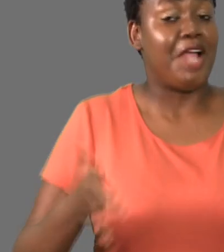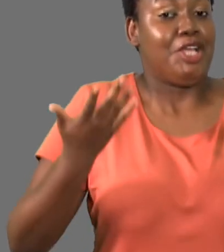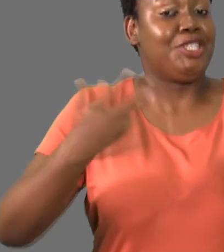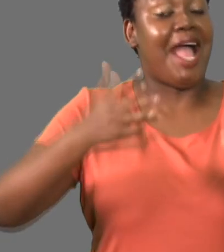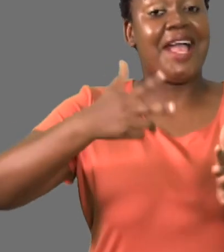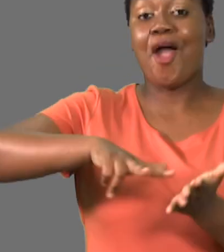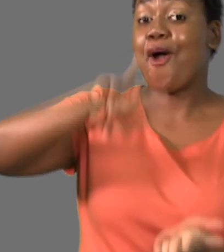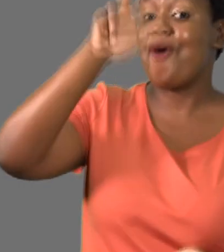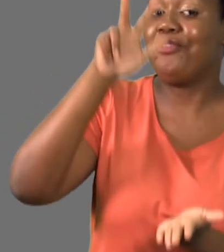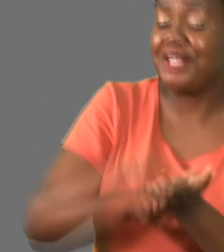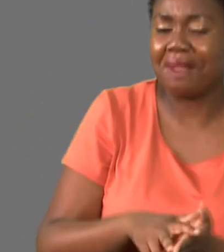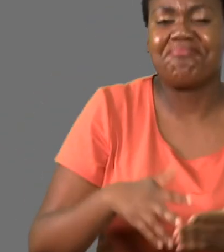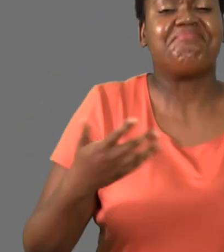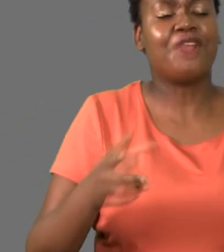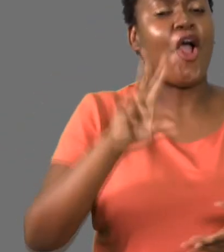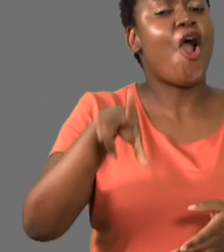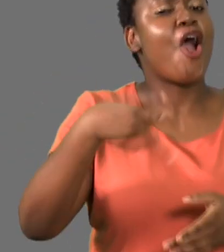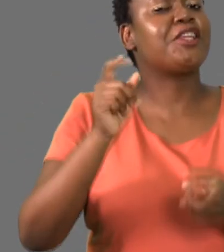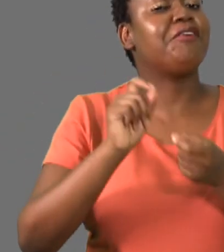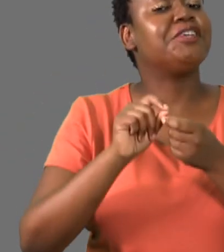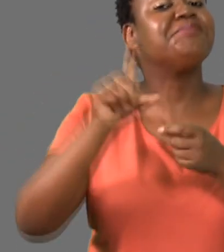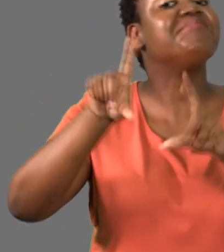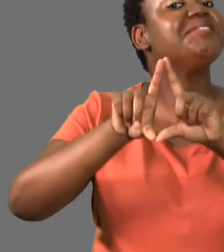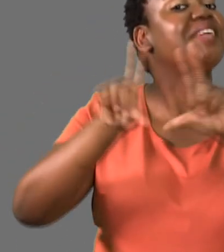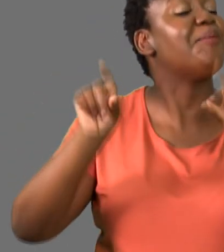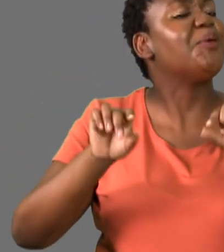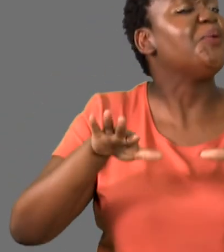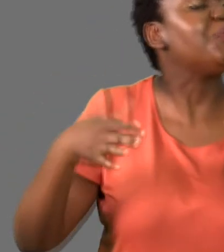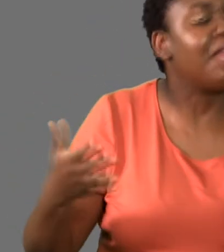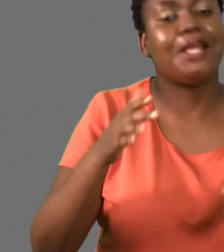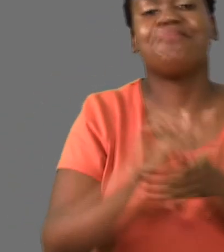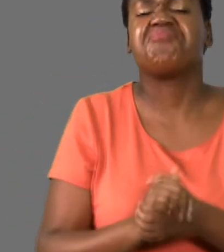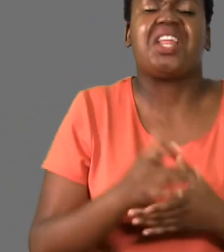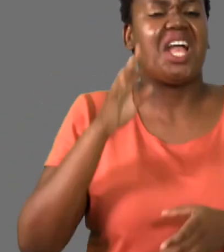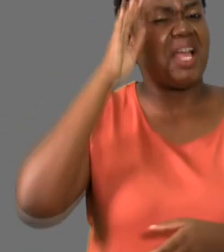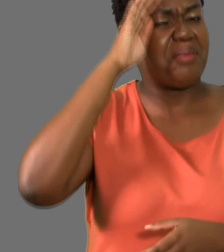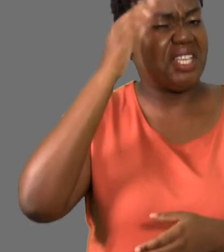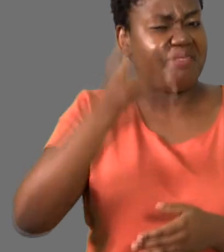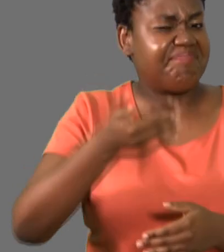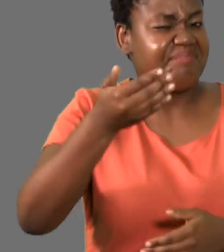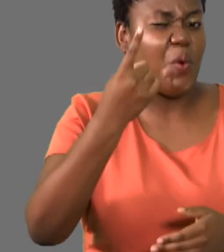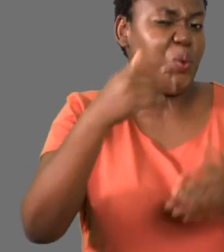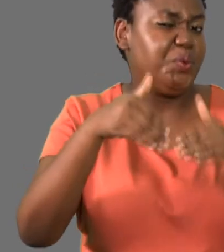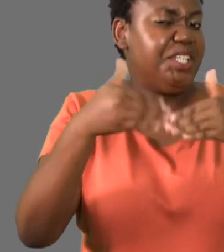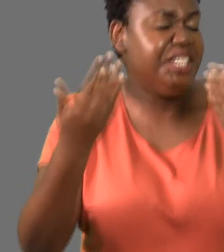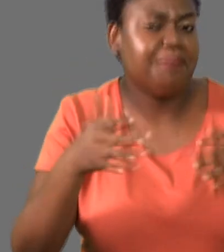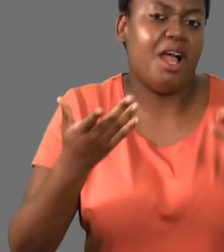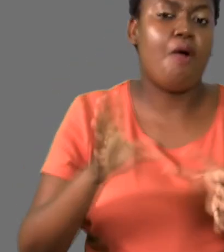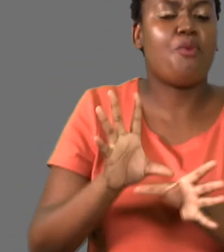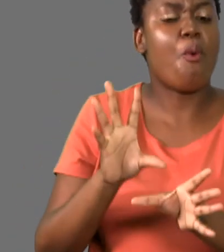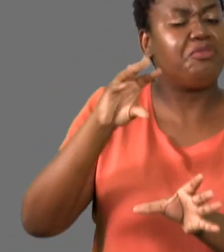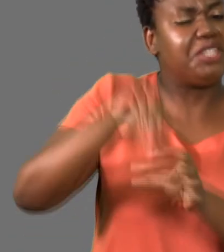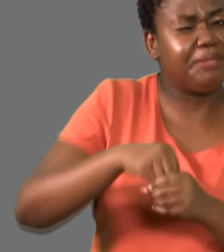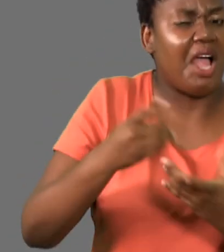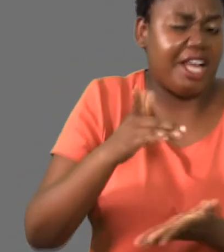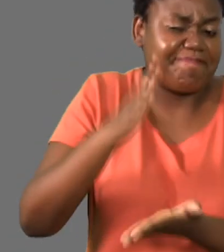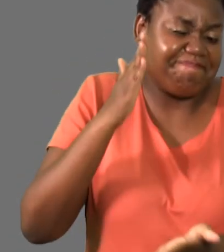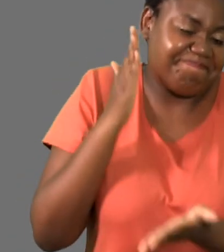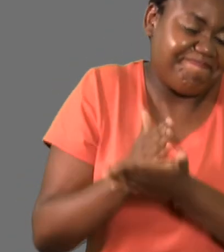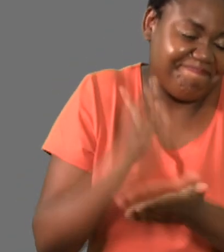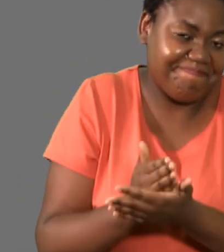Já há mecanismos legais aprovados sobre este assunto e há outros a serem elaborados. Um dia,